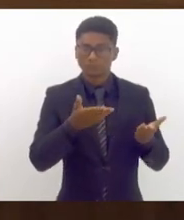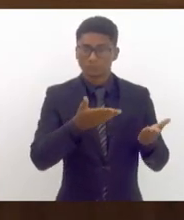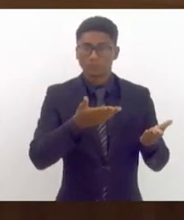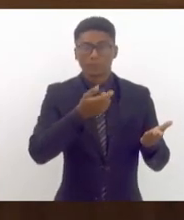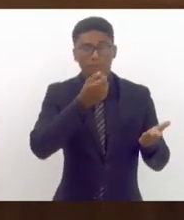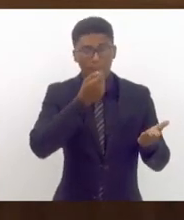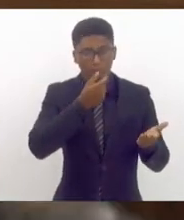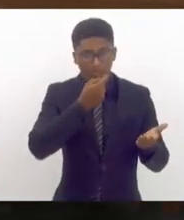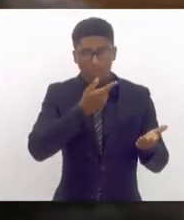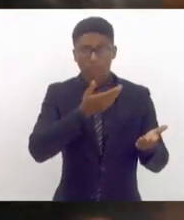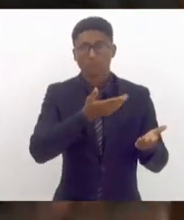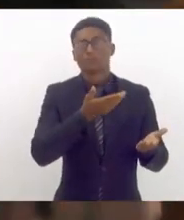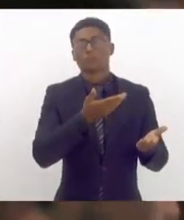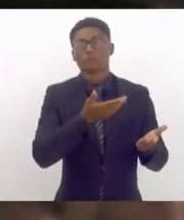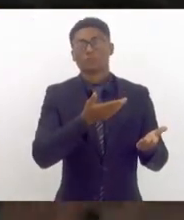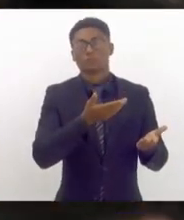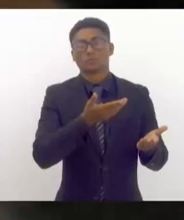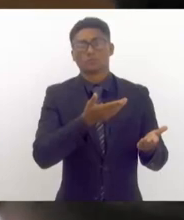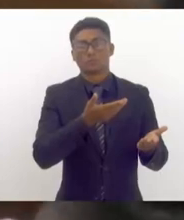ali